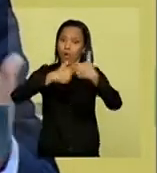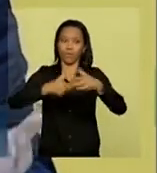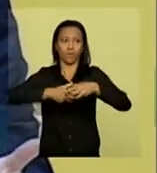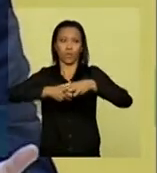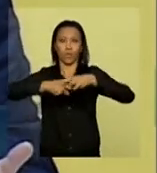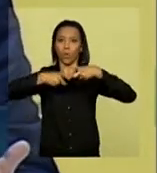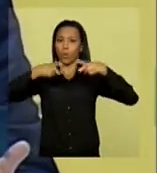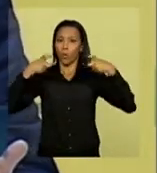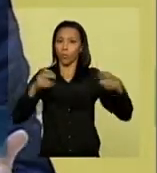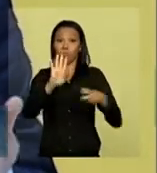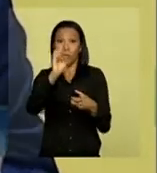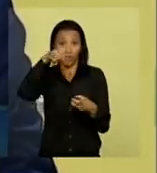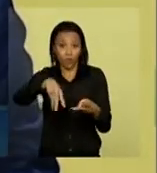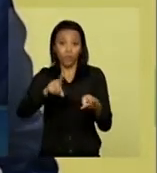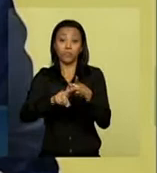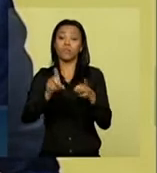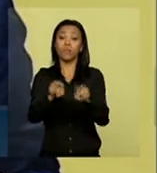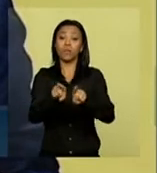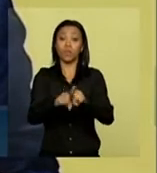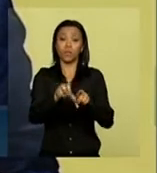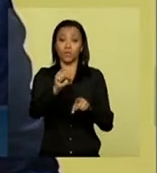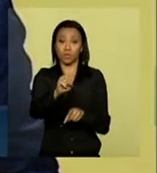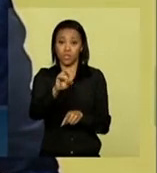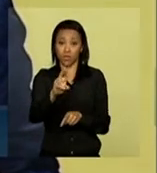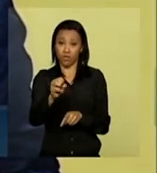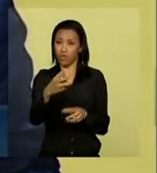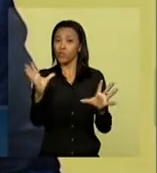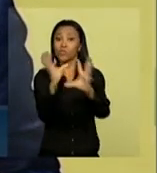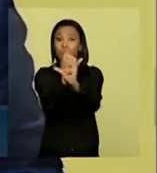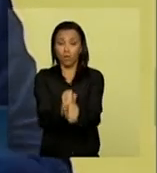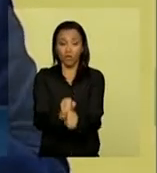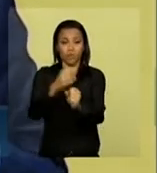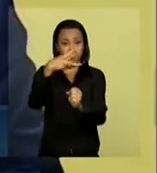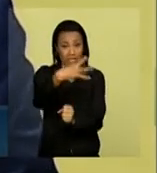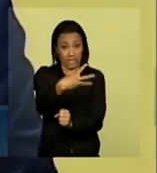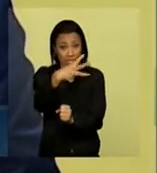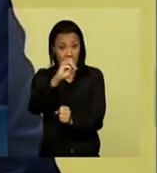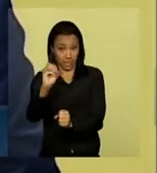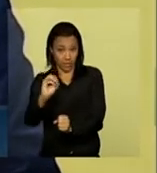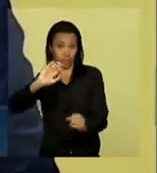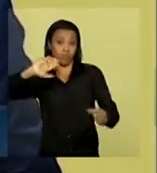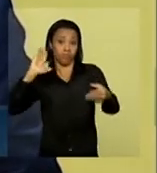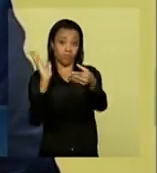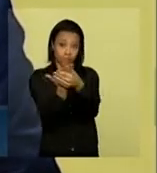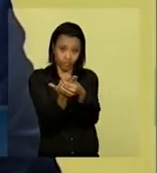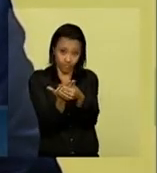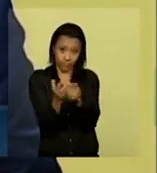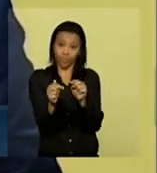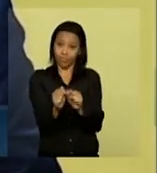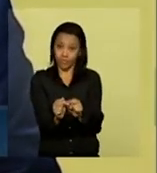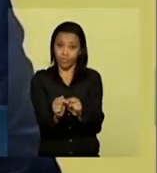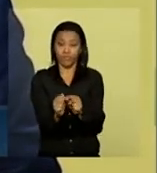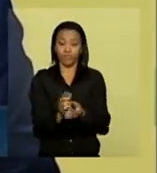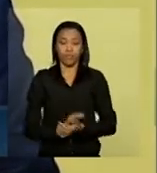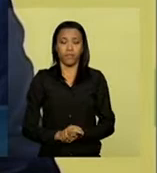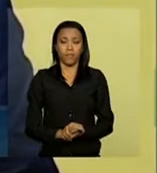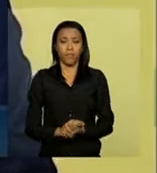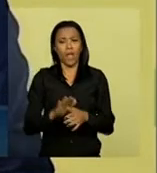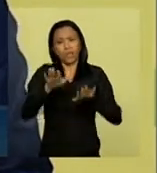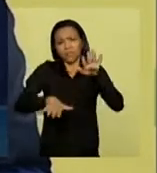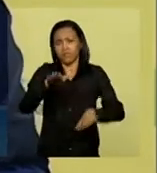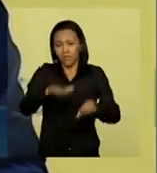Enem e do tamanho preciso foram cerca de 300 ações em todas as ações eram tão de 300 ações